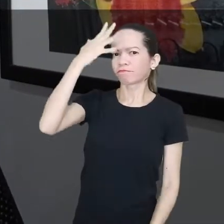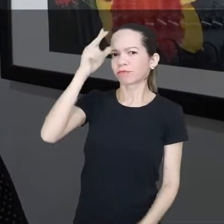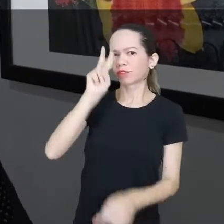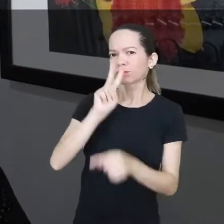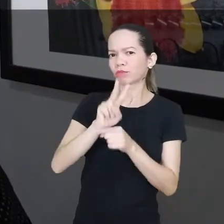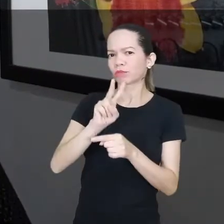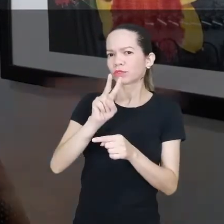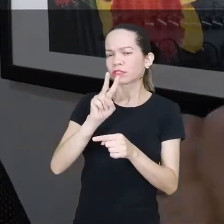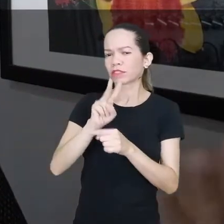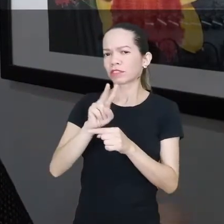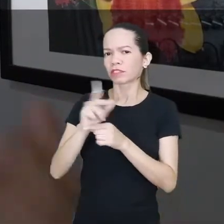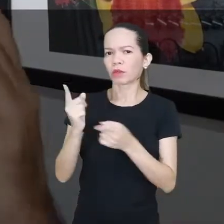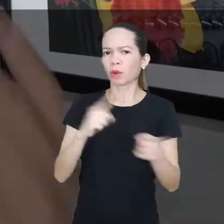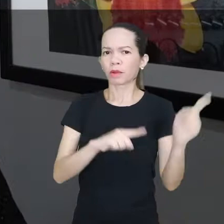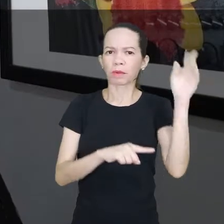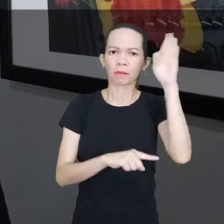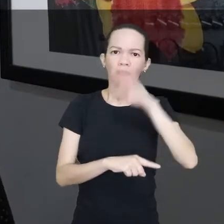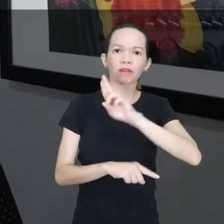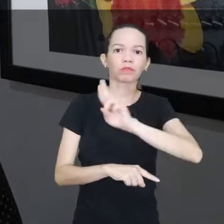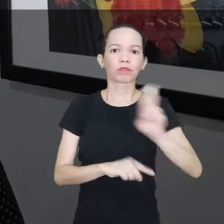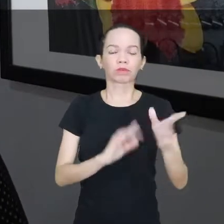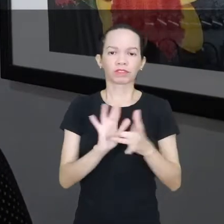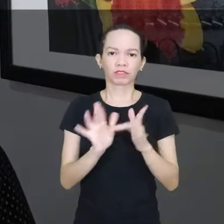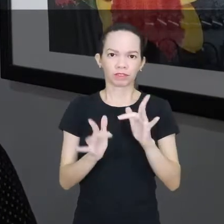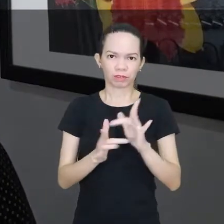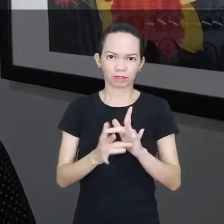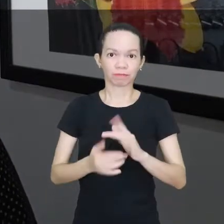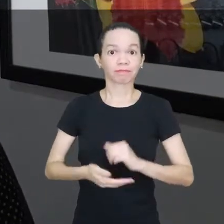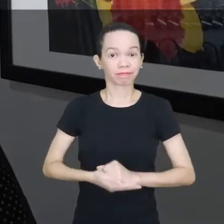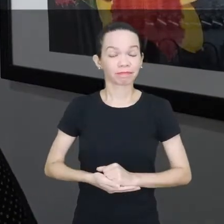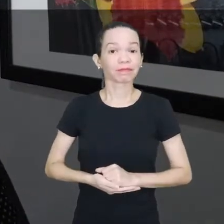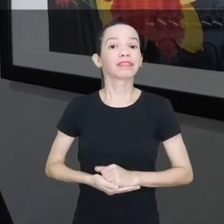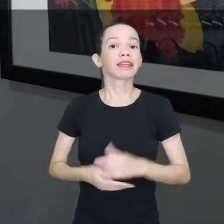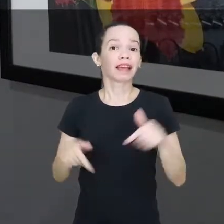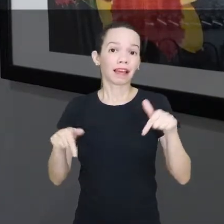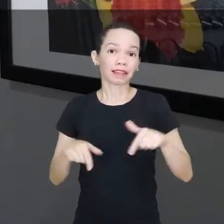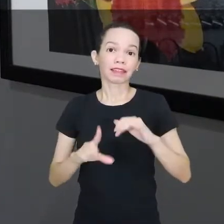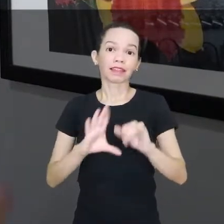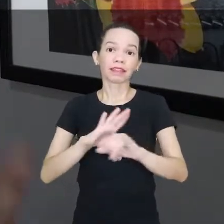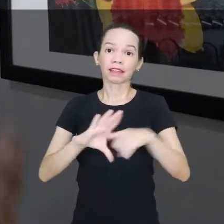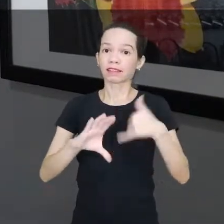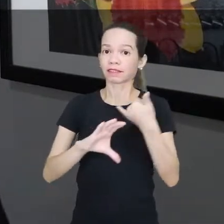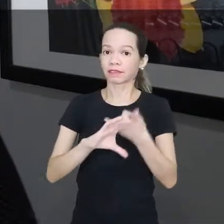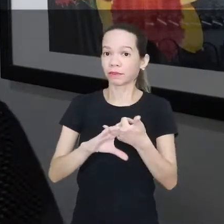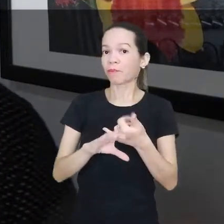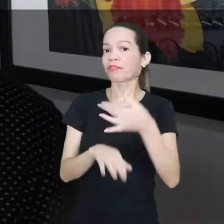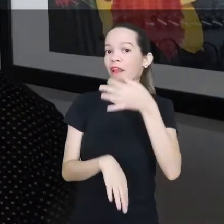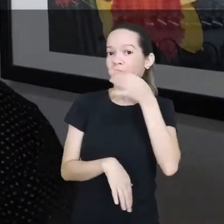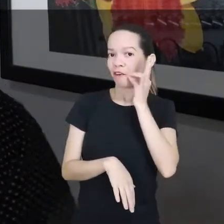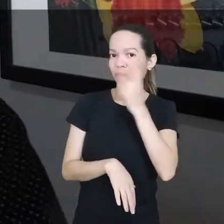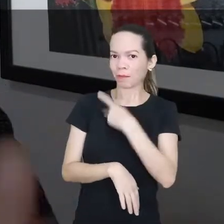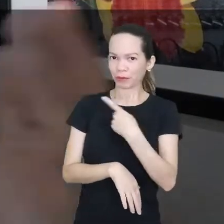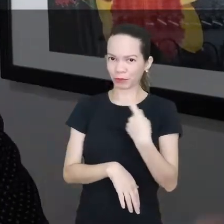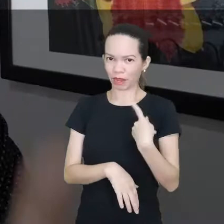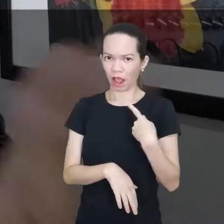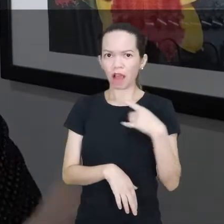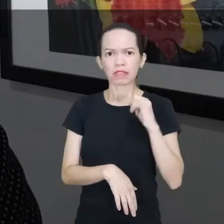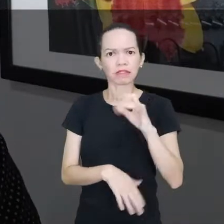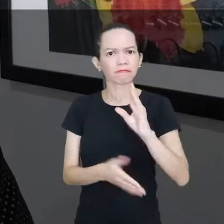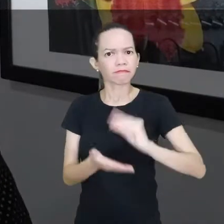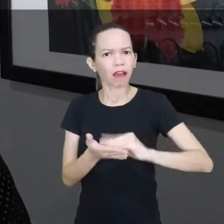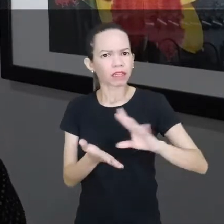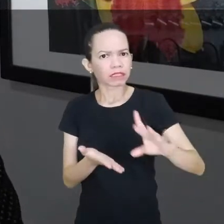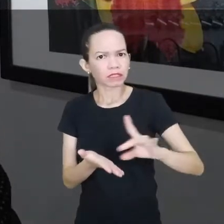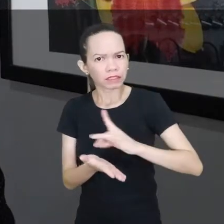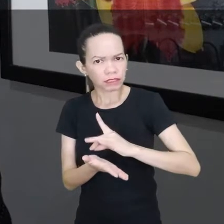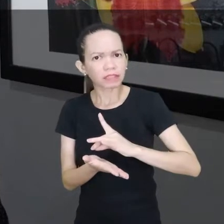te livre de todo mal, em nome do Senhor Jesus, tá bom? Bom, você está em nosso canal Café Pastoral e se você não está inscrito